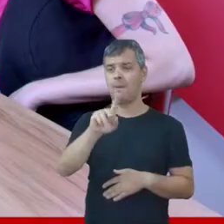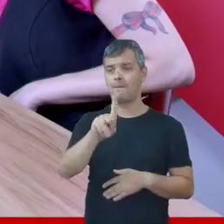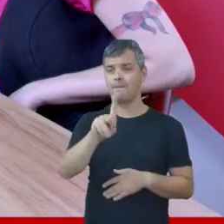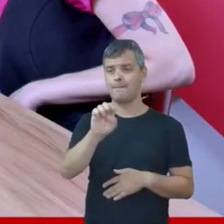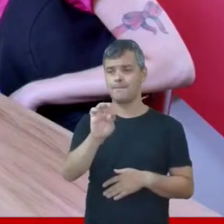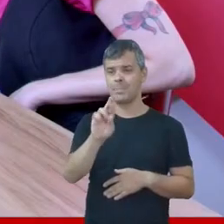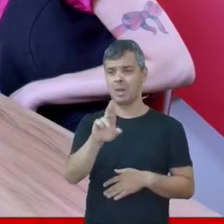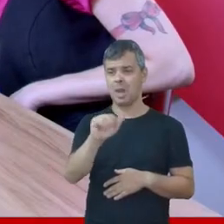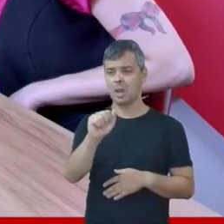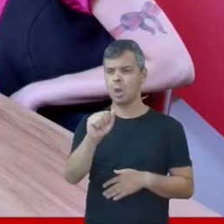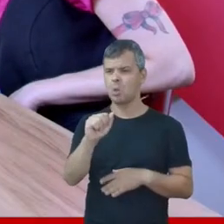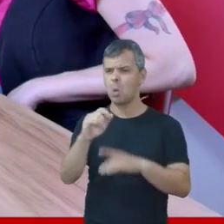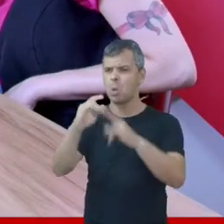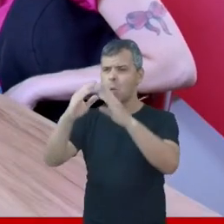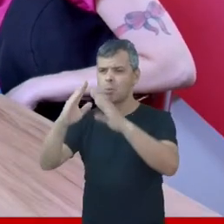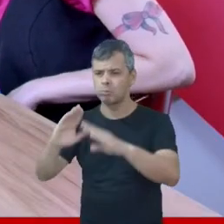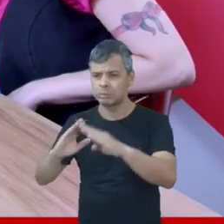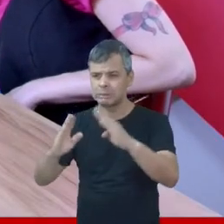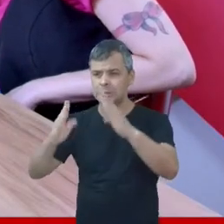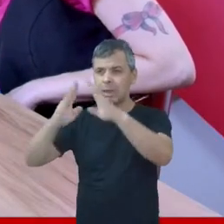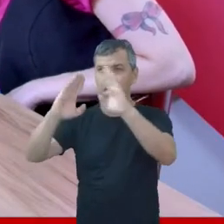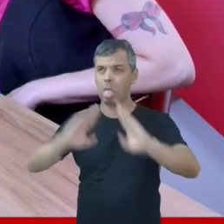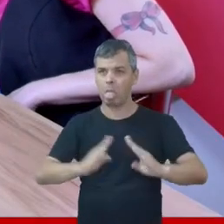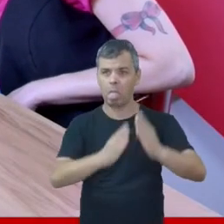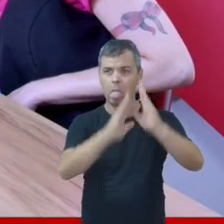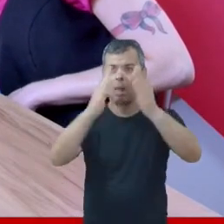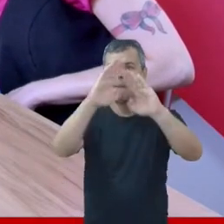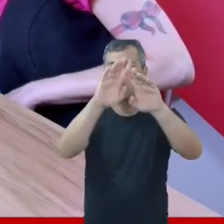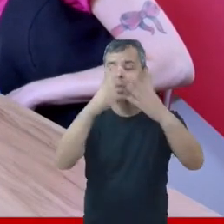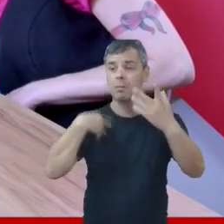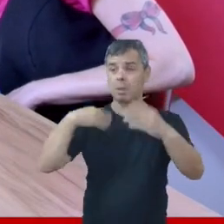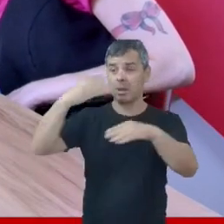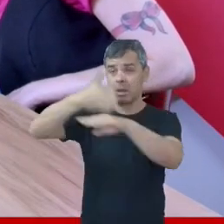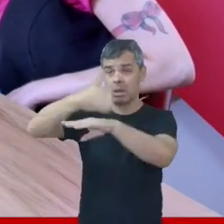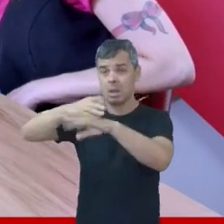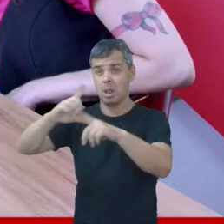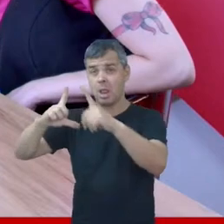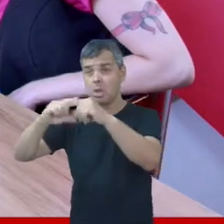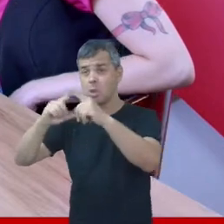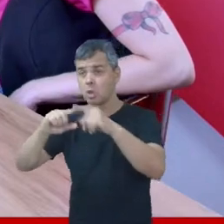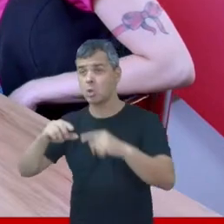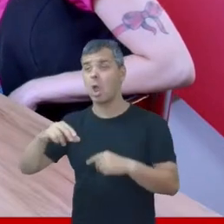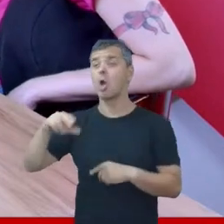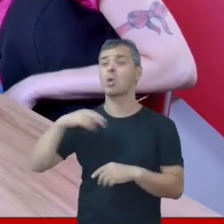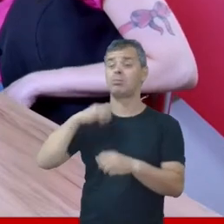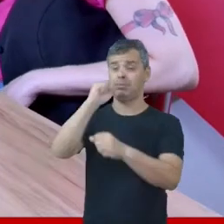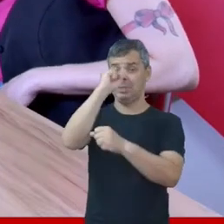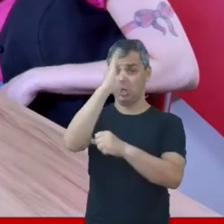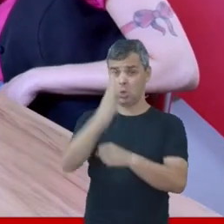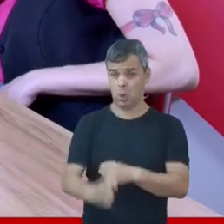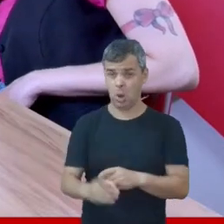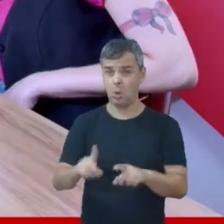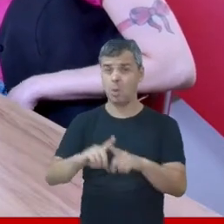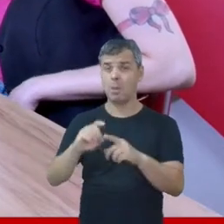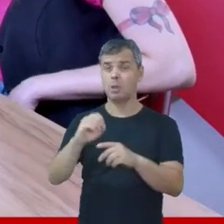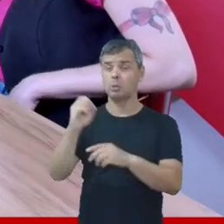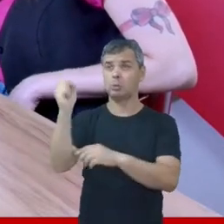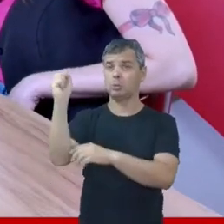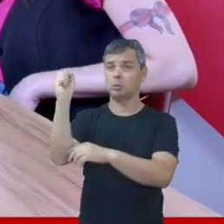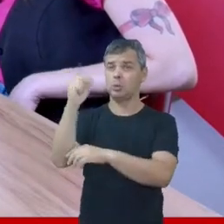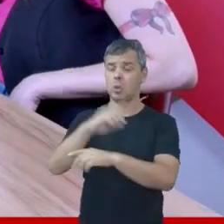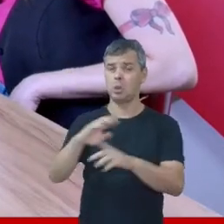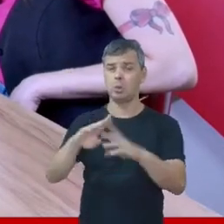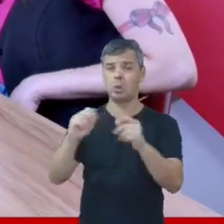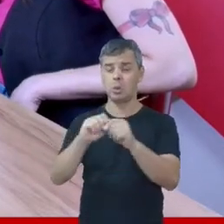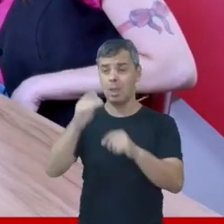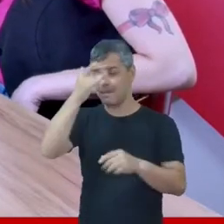peso nas favelas, nas comunidades marginalizadas, trazendo aqui para Brasília, no Sol Nascente e na Estrutural. E aí, às vezes, a gente acredita